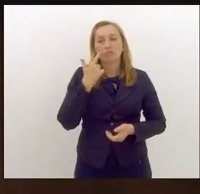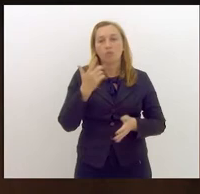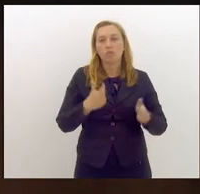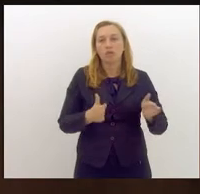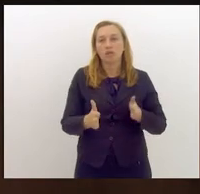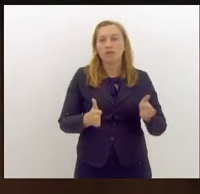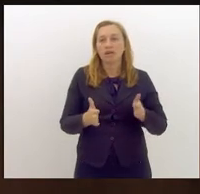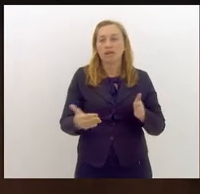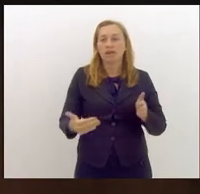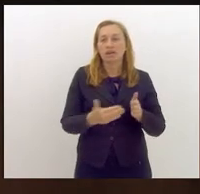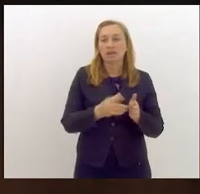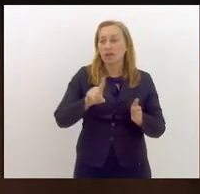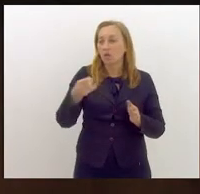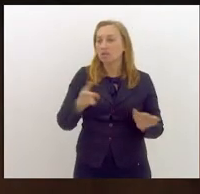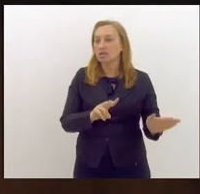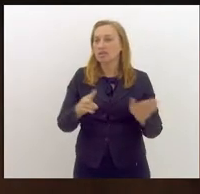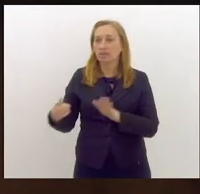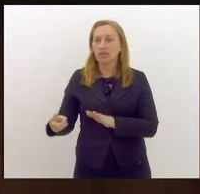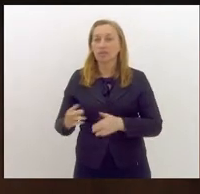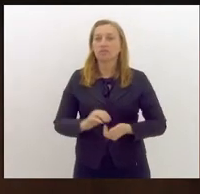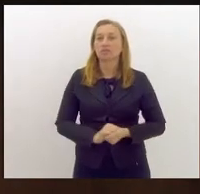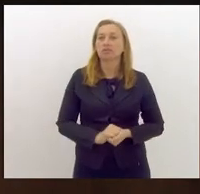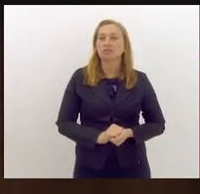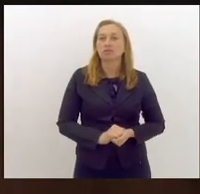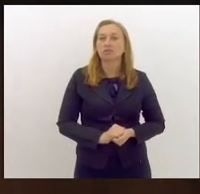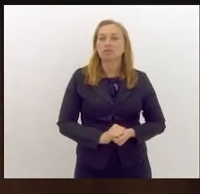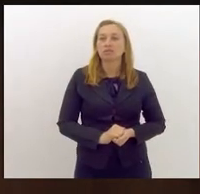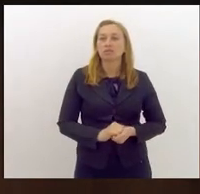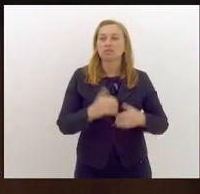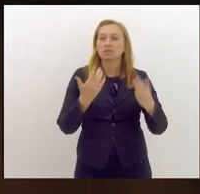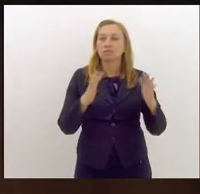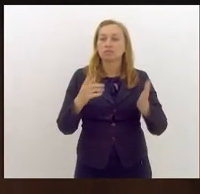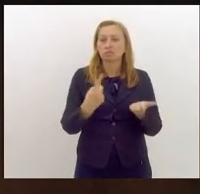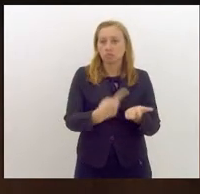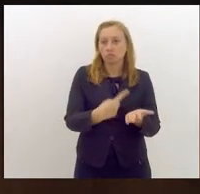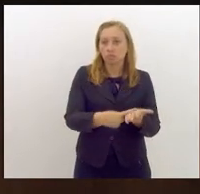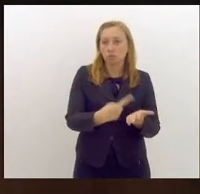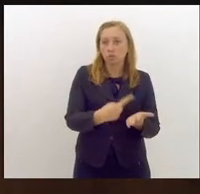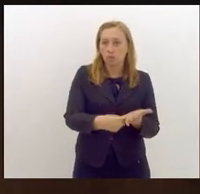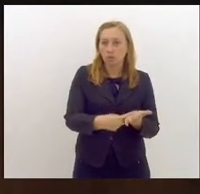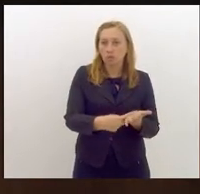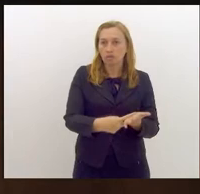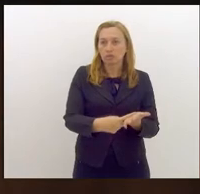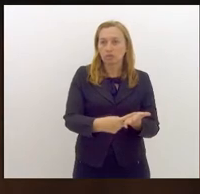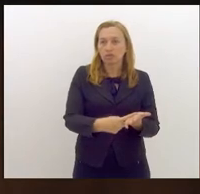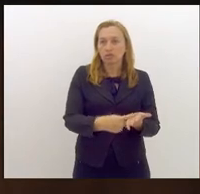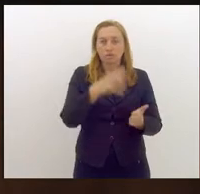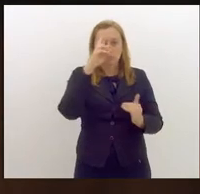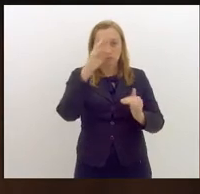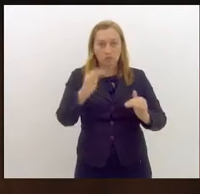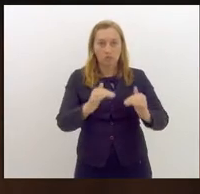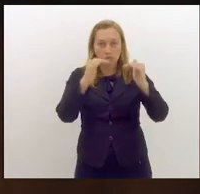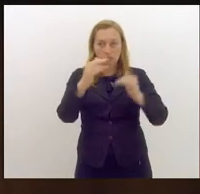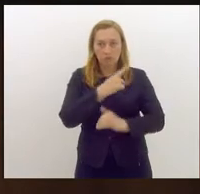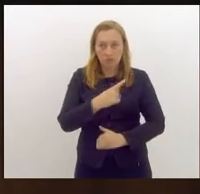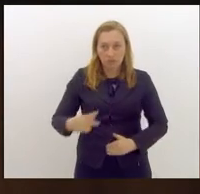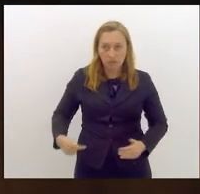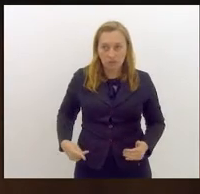até a semana que vem para celebração desse acordo que vossa excelência